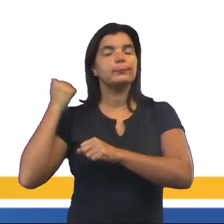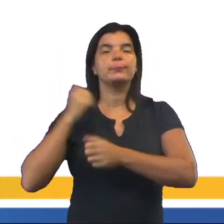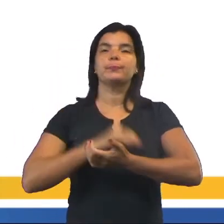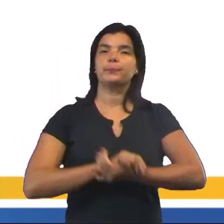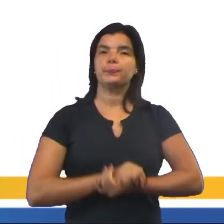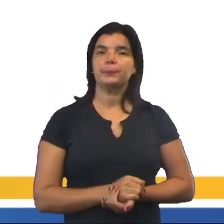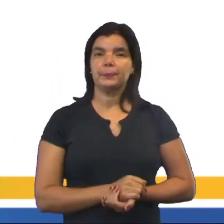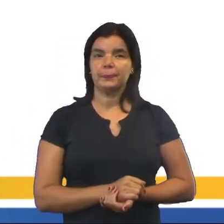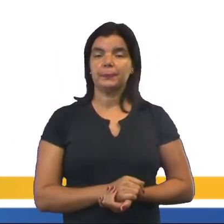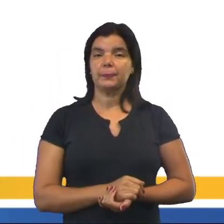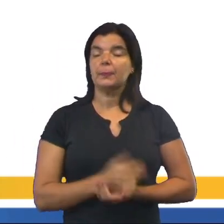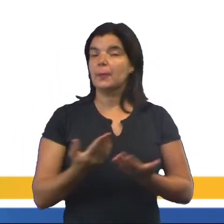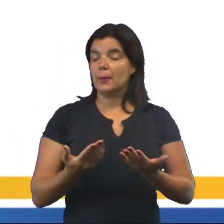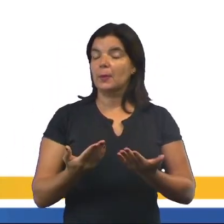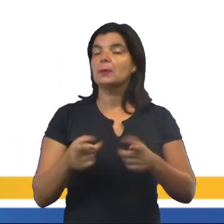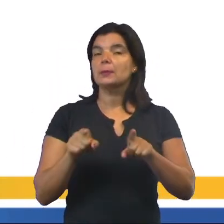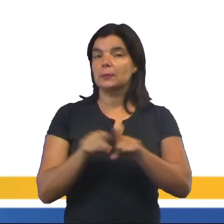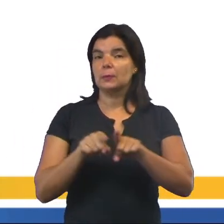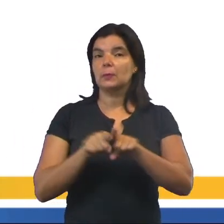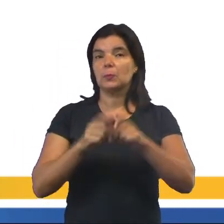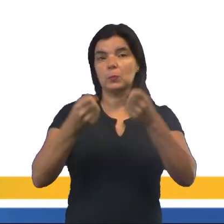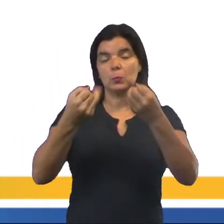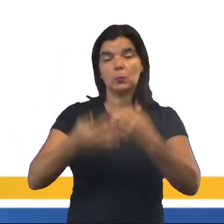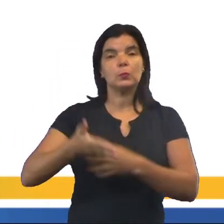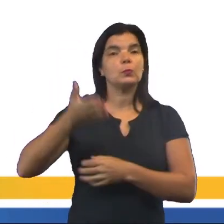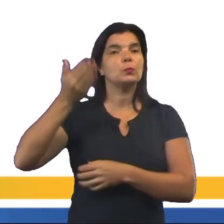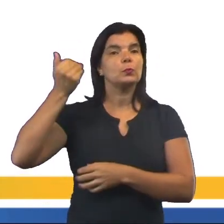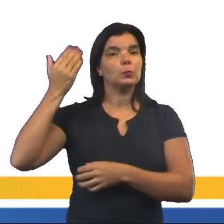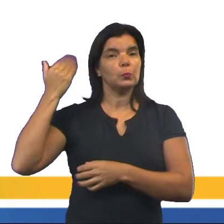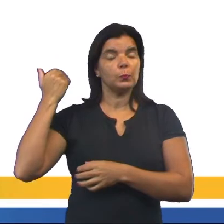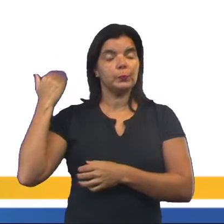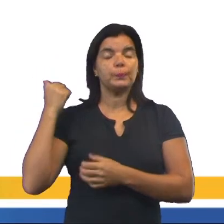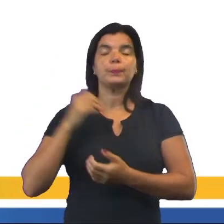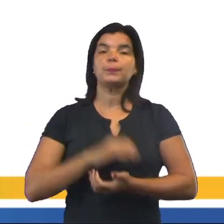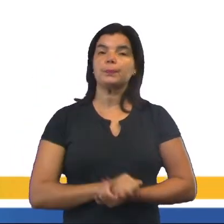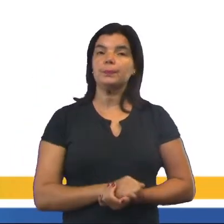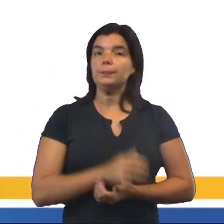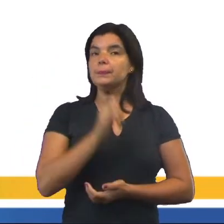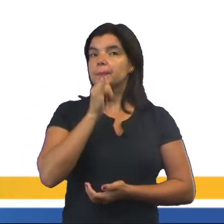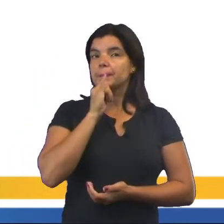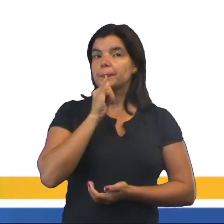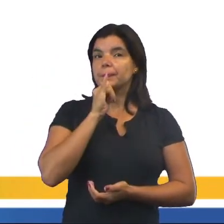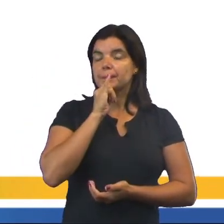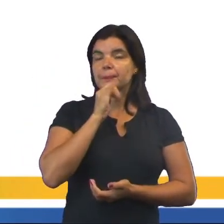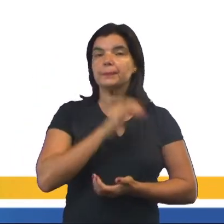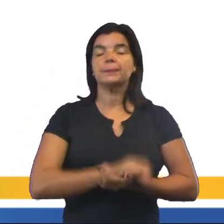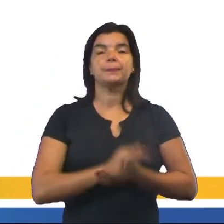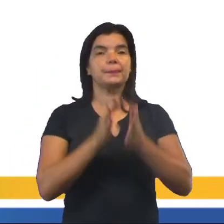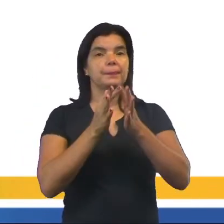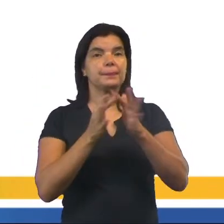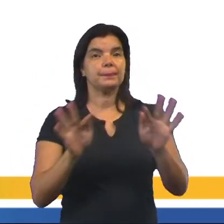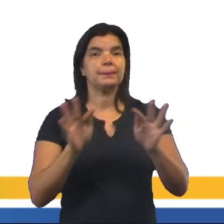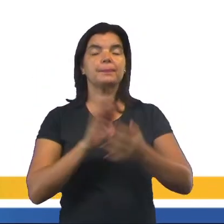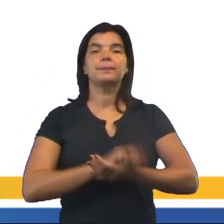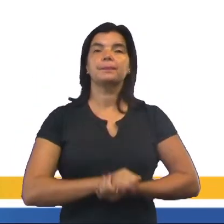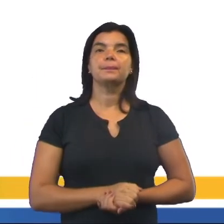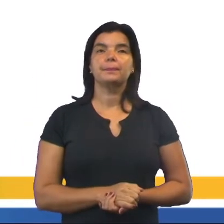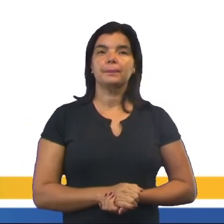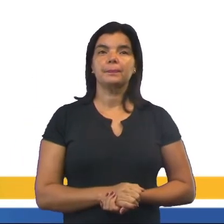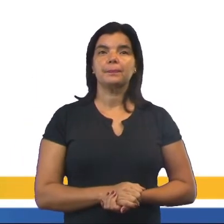passado. E aí, as nossas expressões para falar de passado nos exemplos em frases.